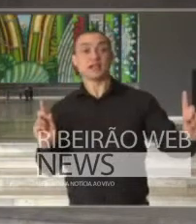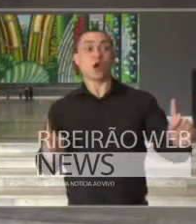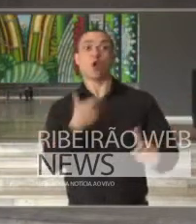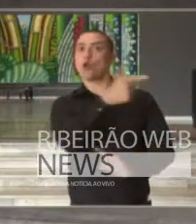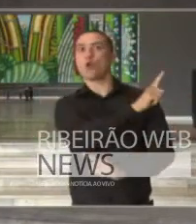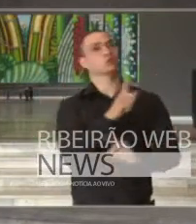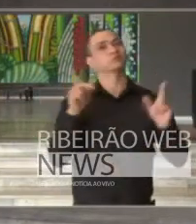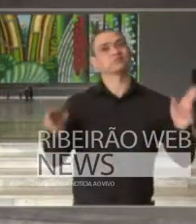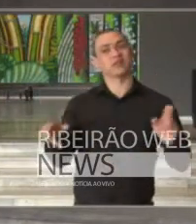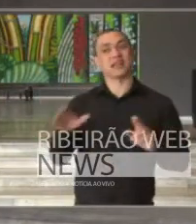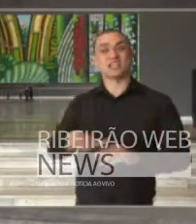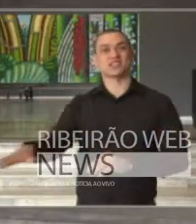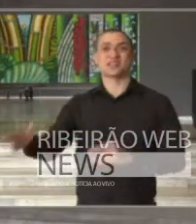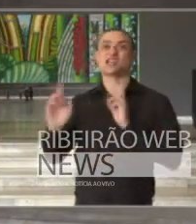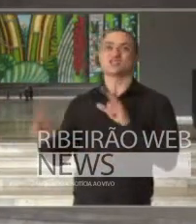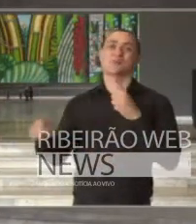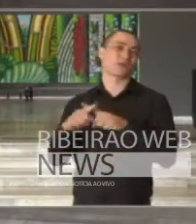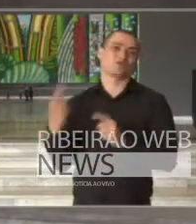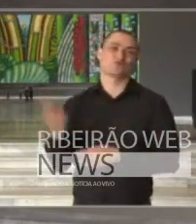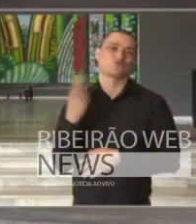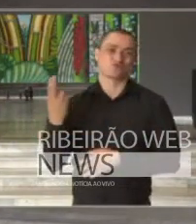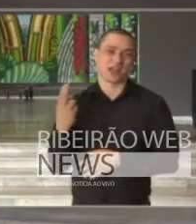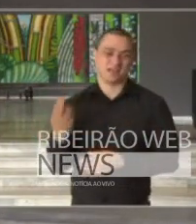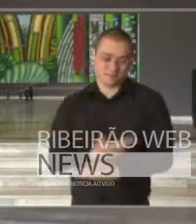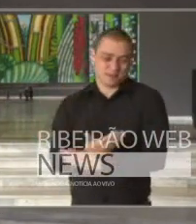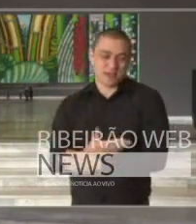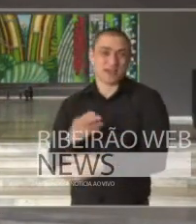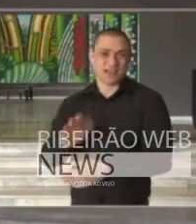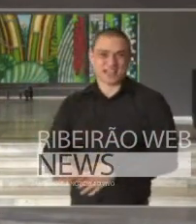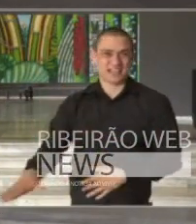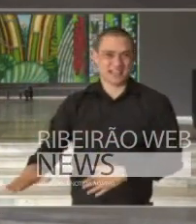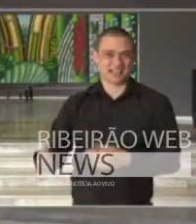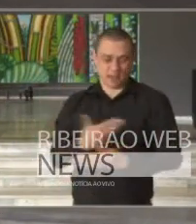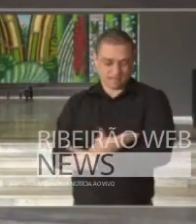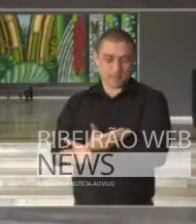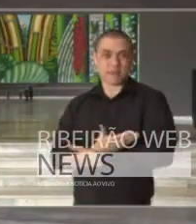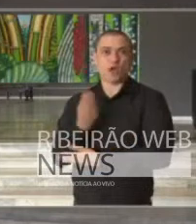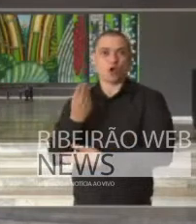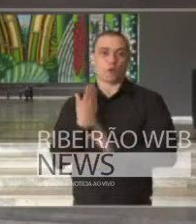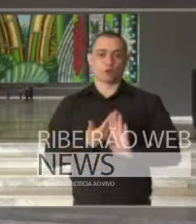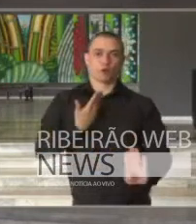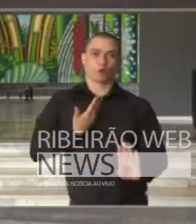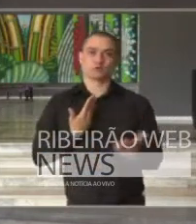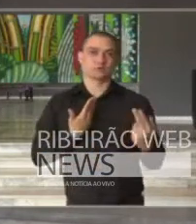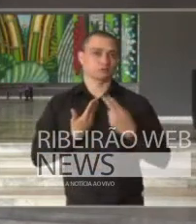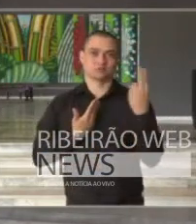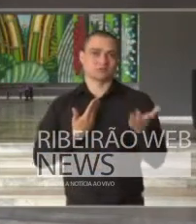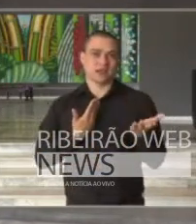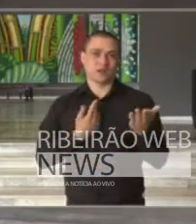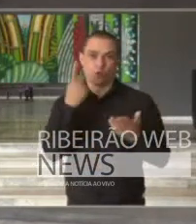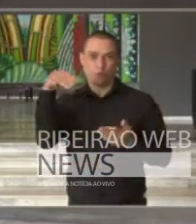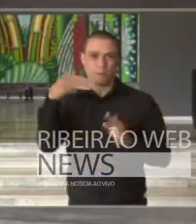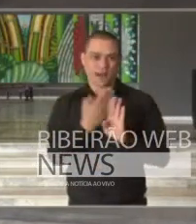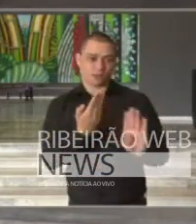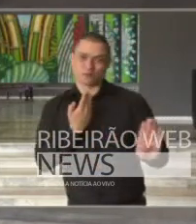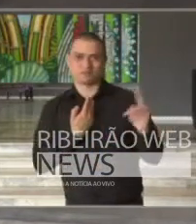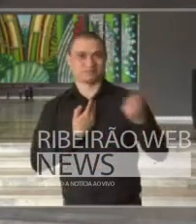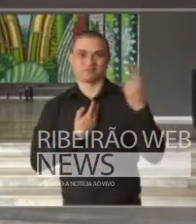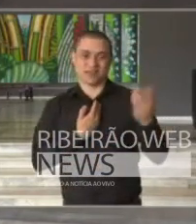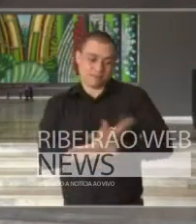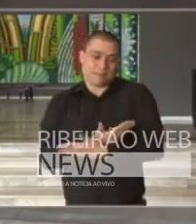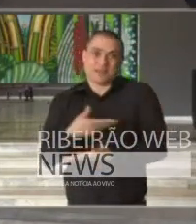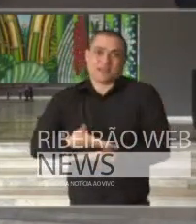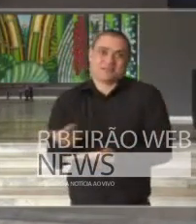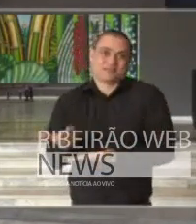não será igual para a educação infantil, porque não é possível você determinar para uma criança, para um bebê, o distanciamento, por exemplo, de 1 metro. Então, teremos